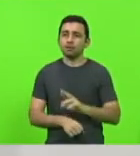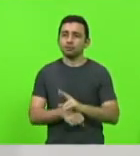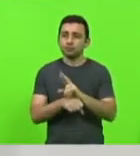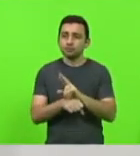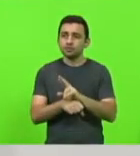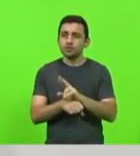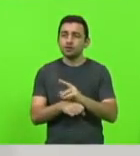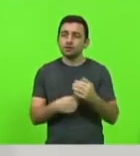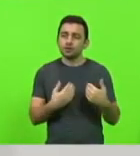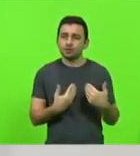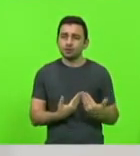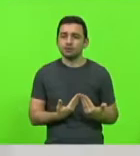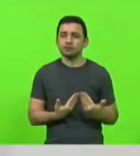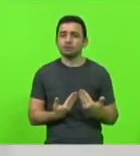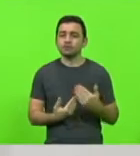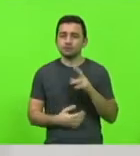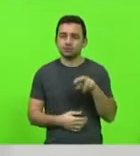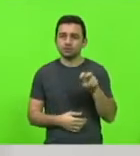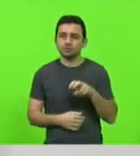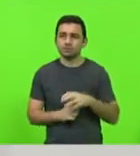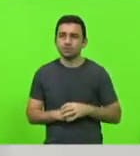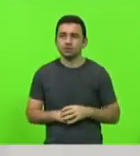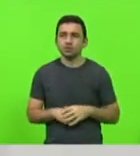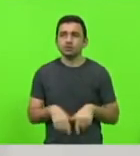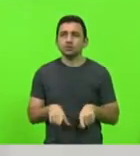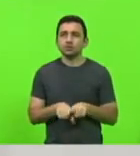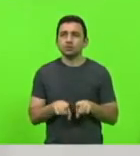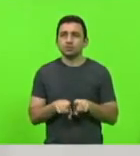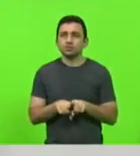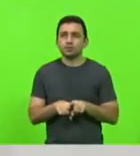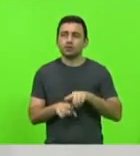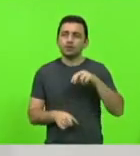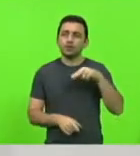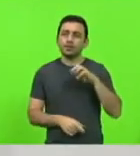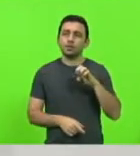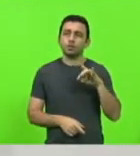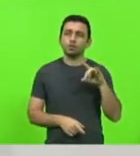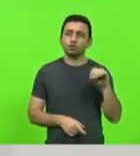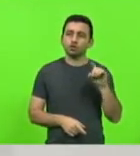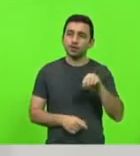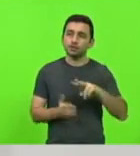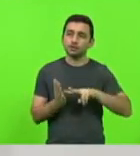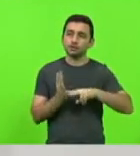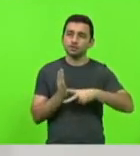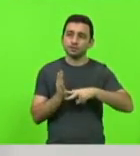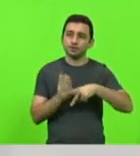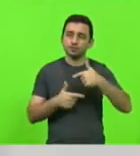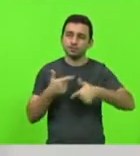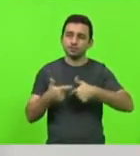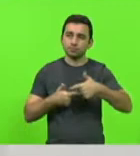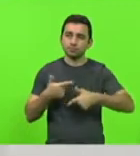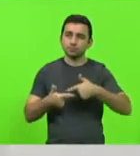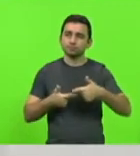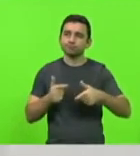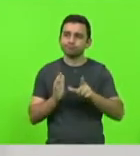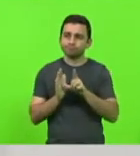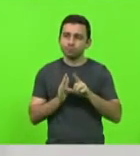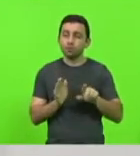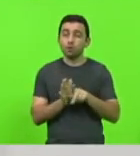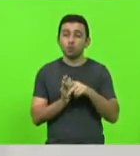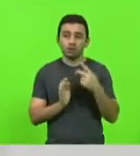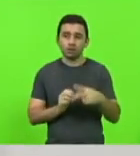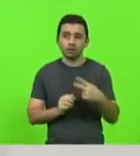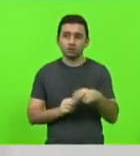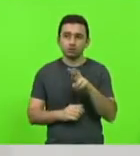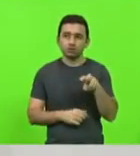município de Xanxerê. Cumprimento o companheiro Neudir Giacchini, representando os sindicatos dos empregados no comércio de Xanxerê.